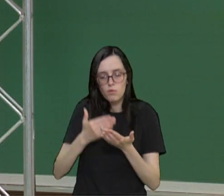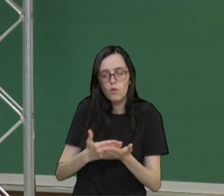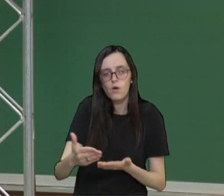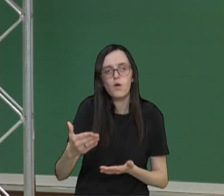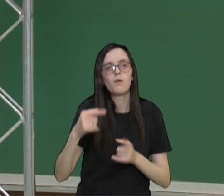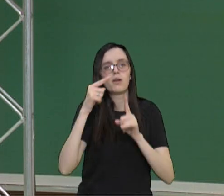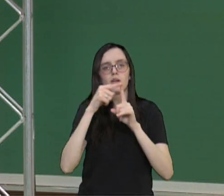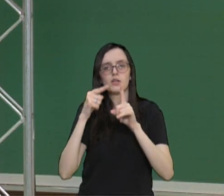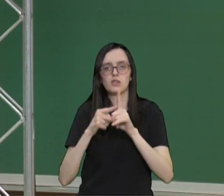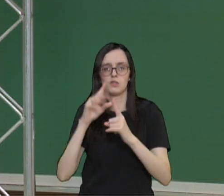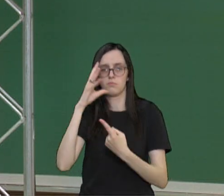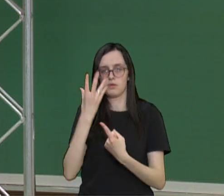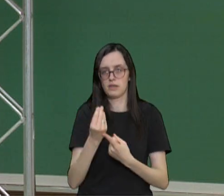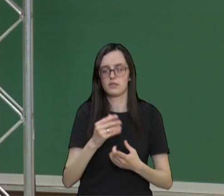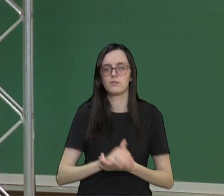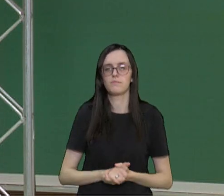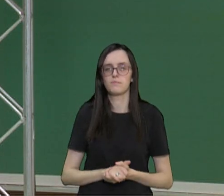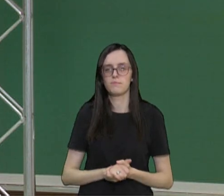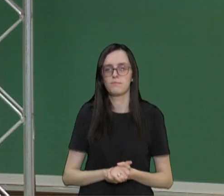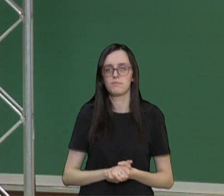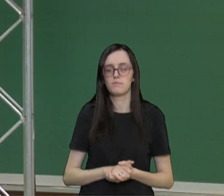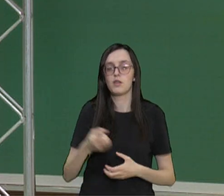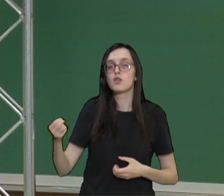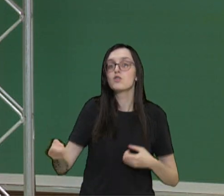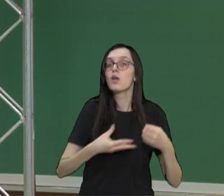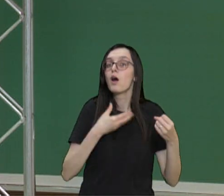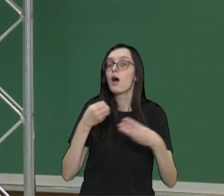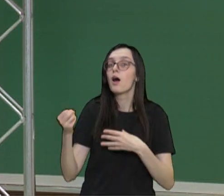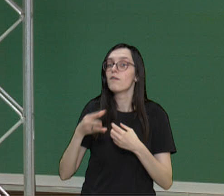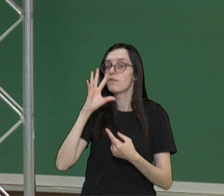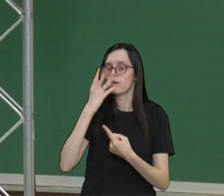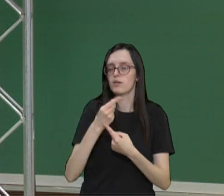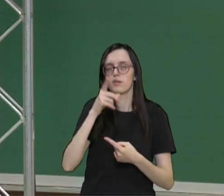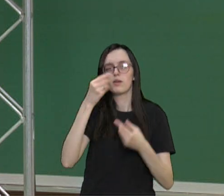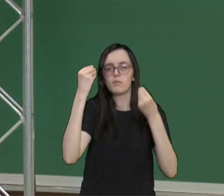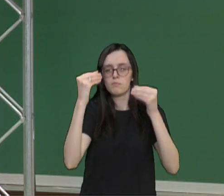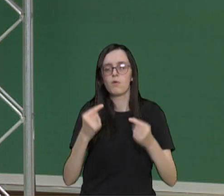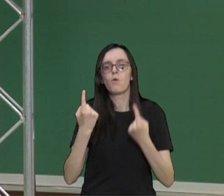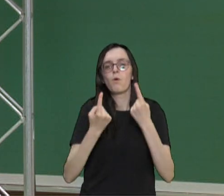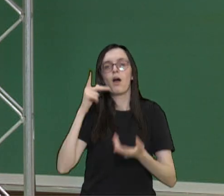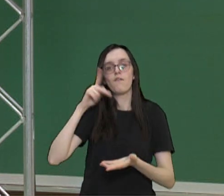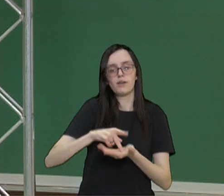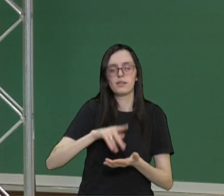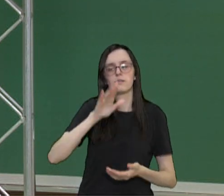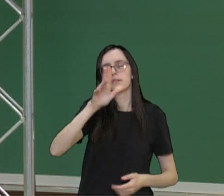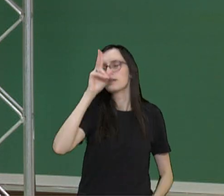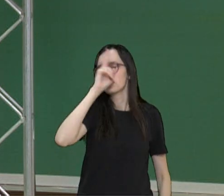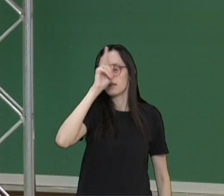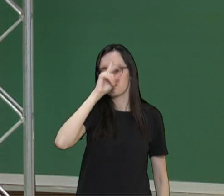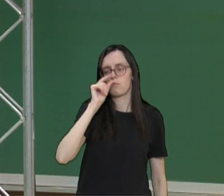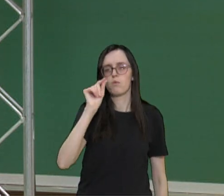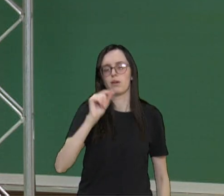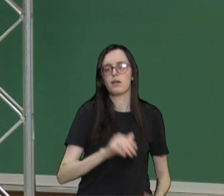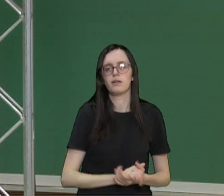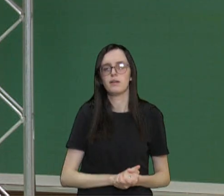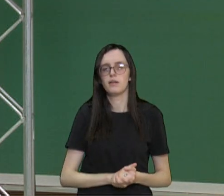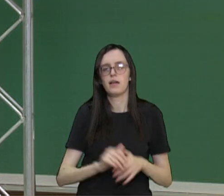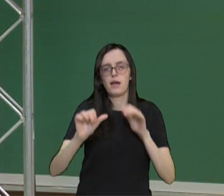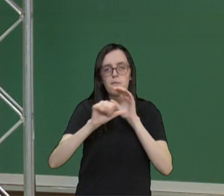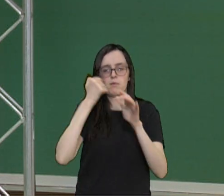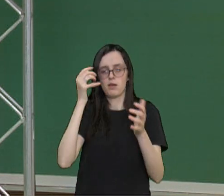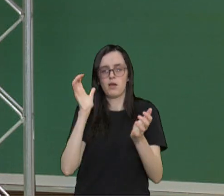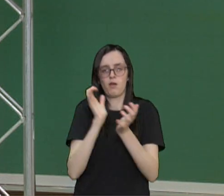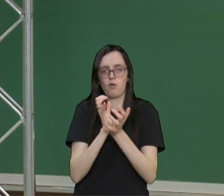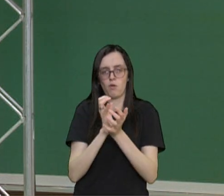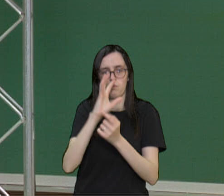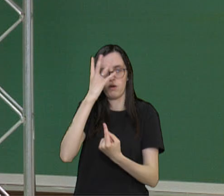tipos de arte. Novas artes. Marque a alternativa verdadeira. Lembre, o primeiro hall do tipo de